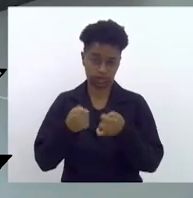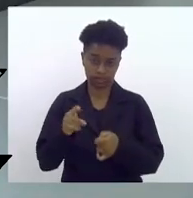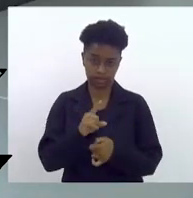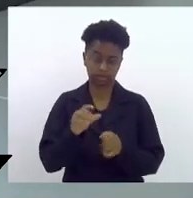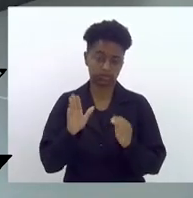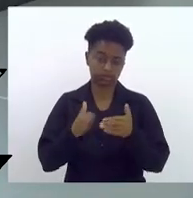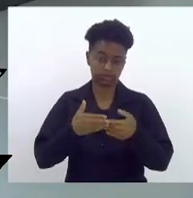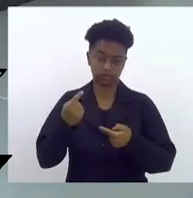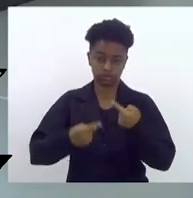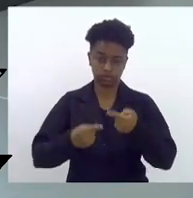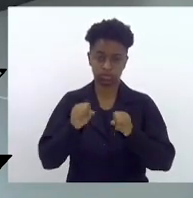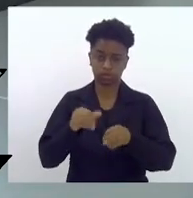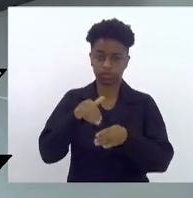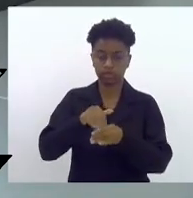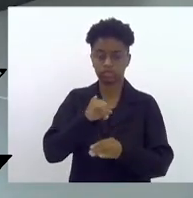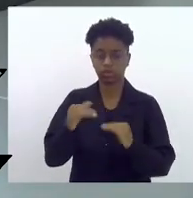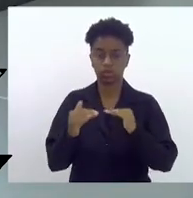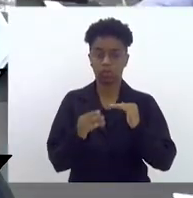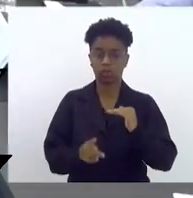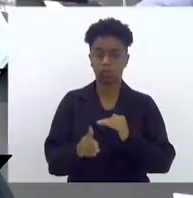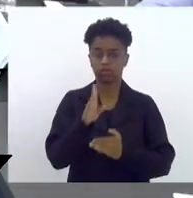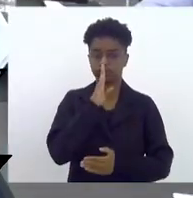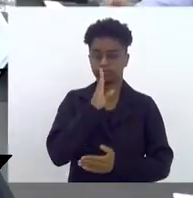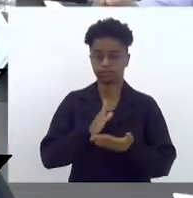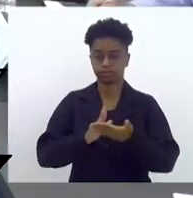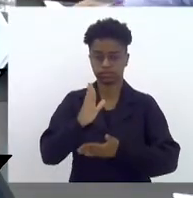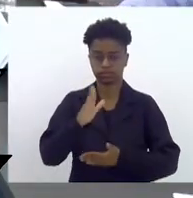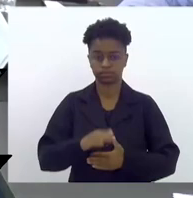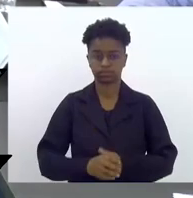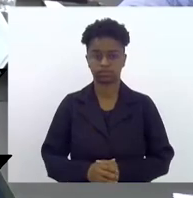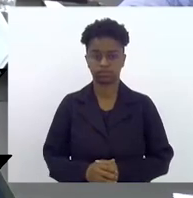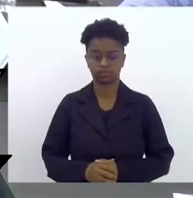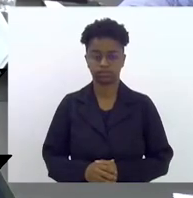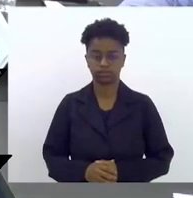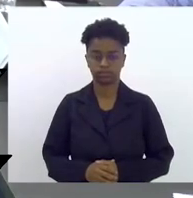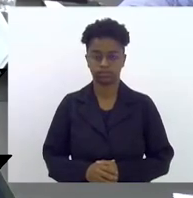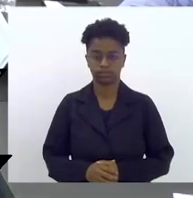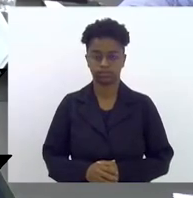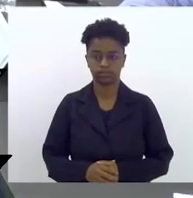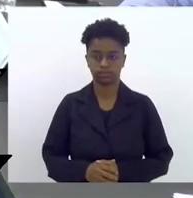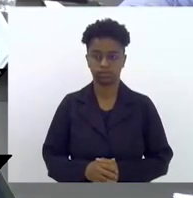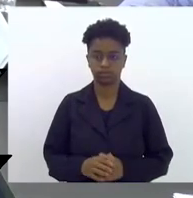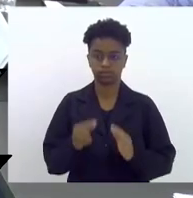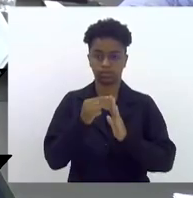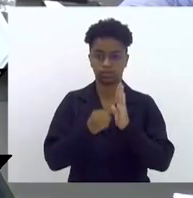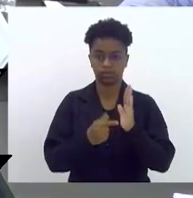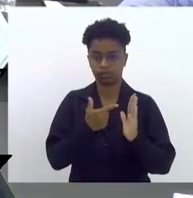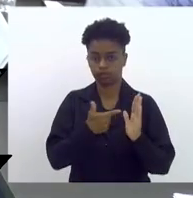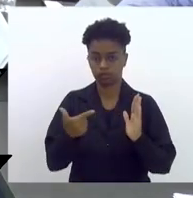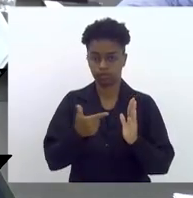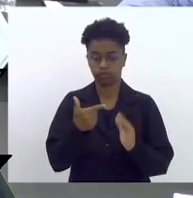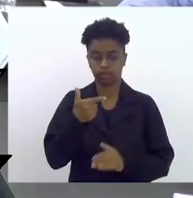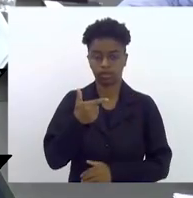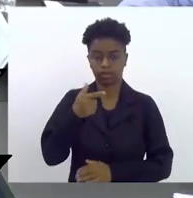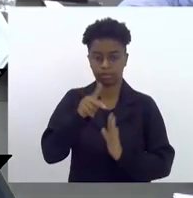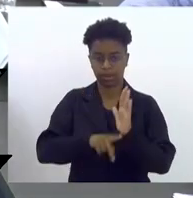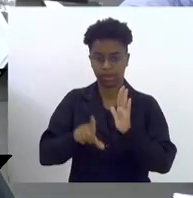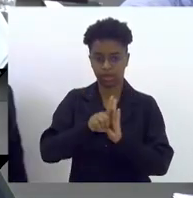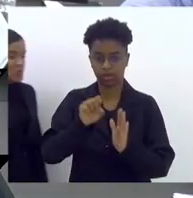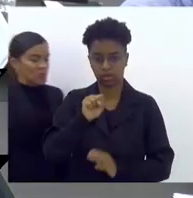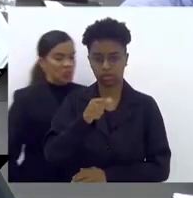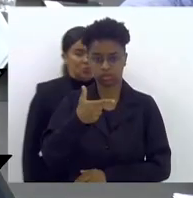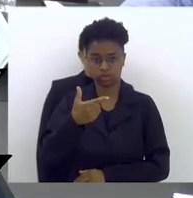discussão em votação seja que a própria permaneça Como estão aprovada constitucionalidade 22 da pauta o PL 827 de